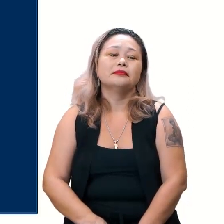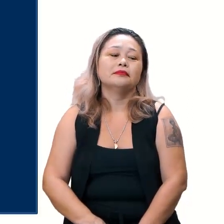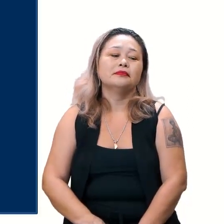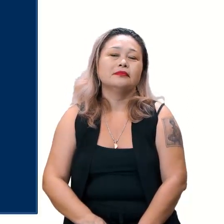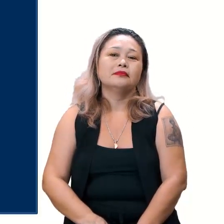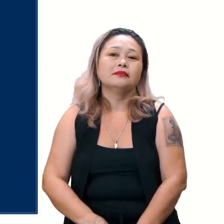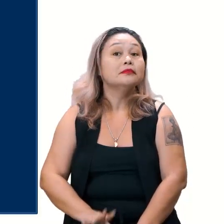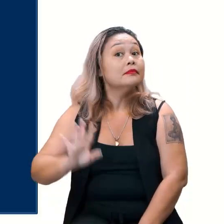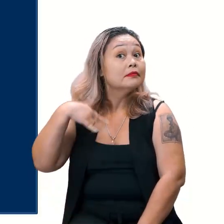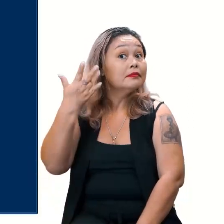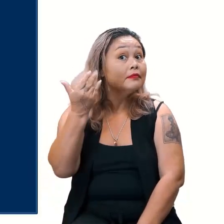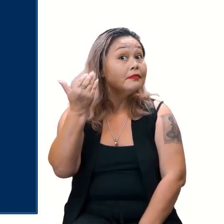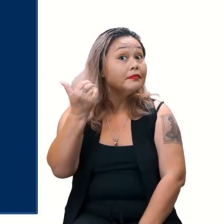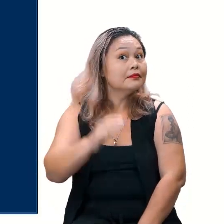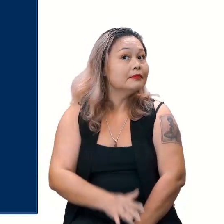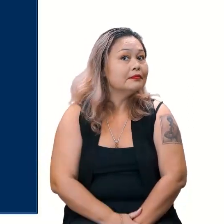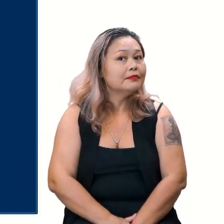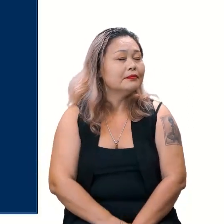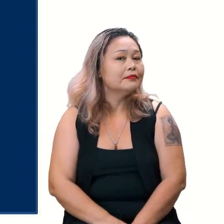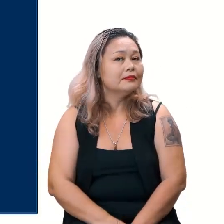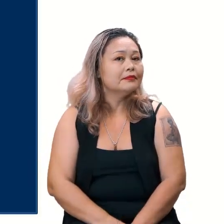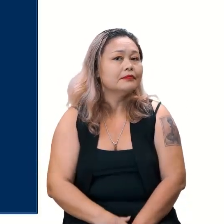Ah. E aí?